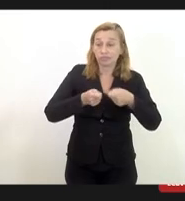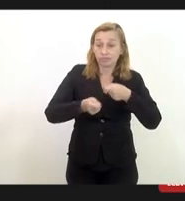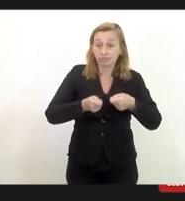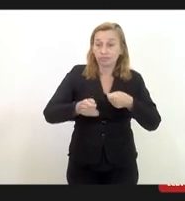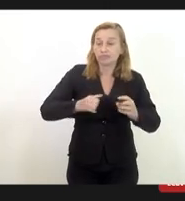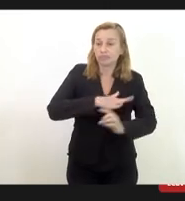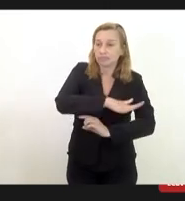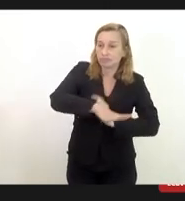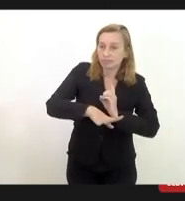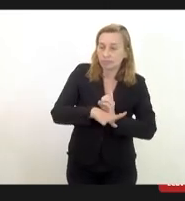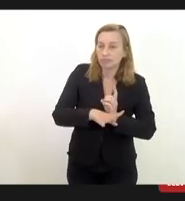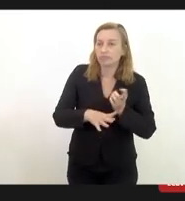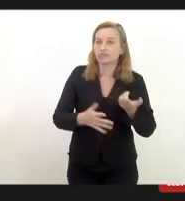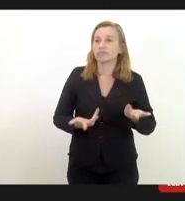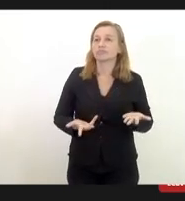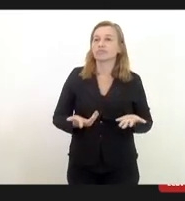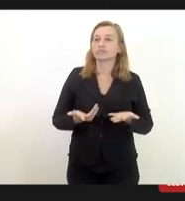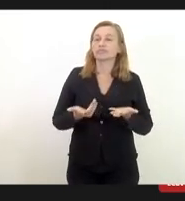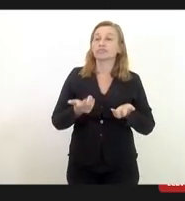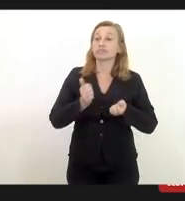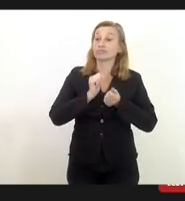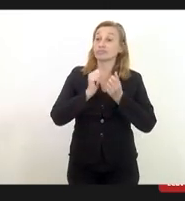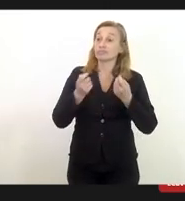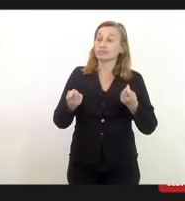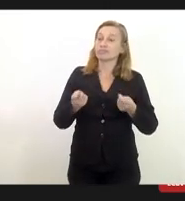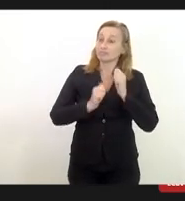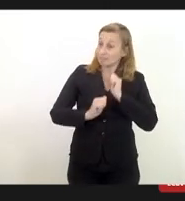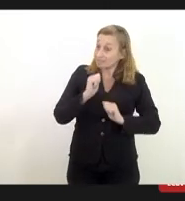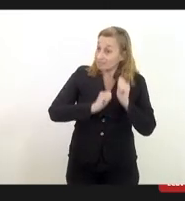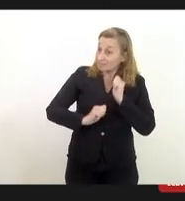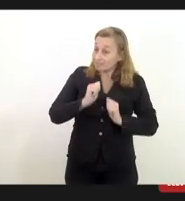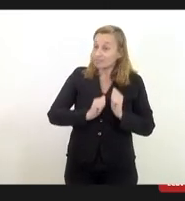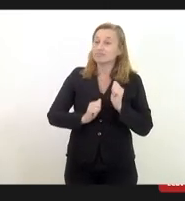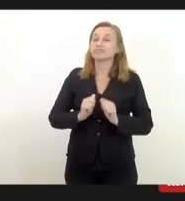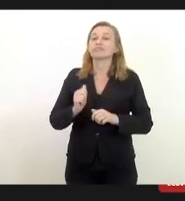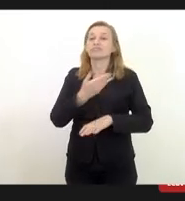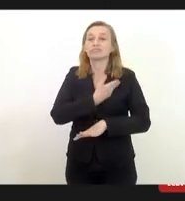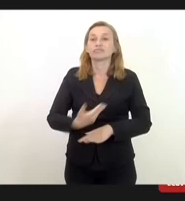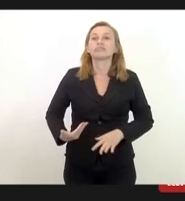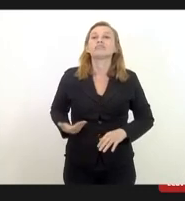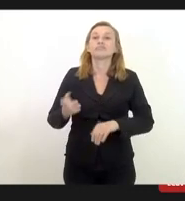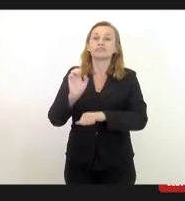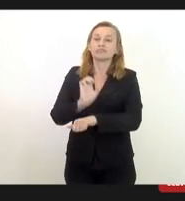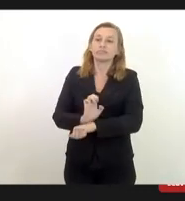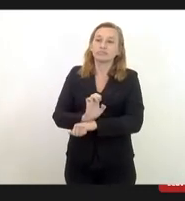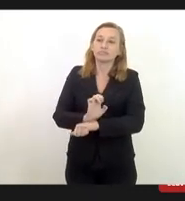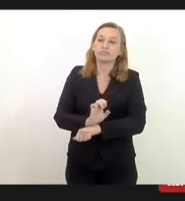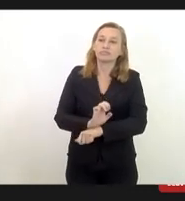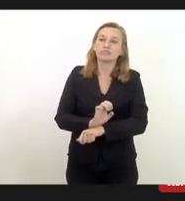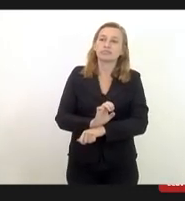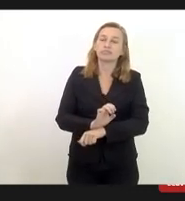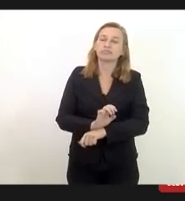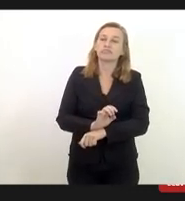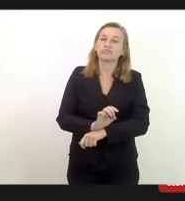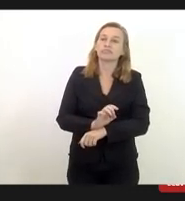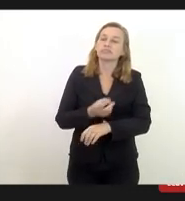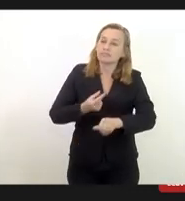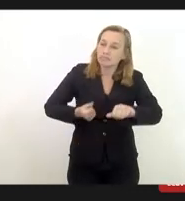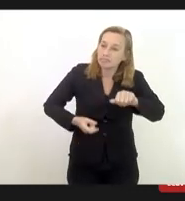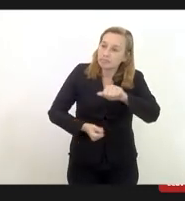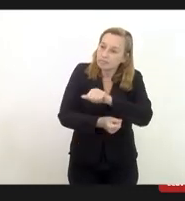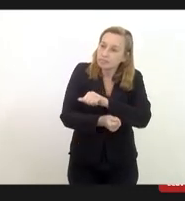social, e esperançosa, né, até, que o governo do Estado esteja nesse